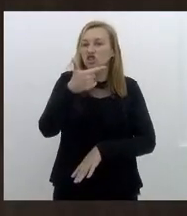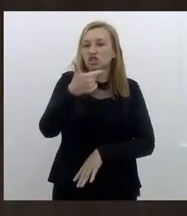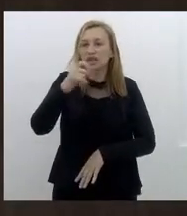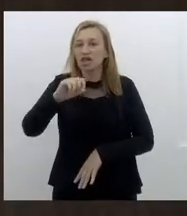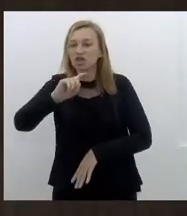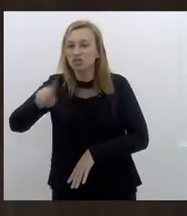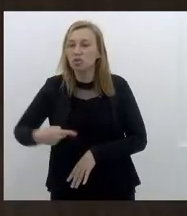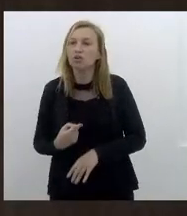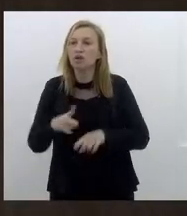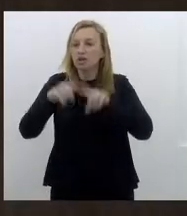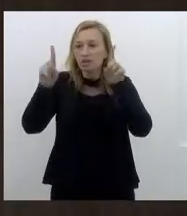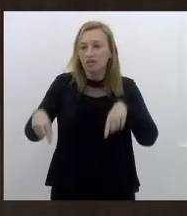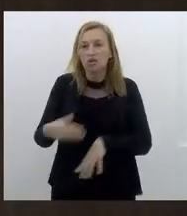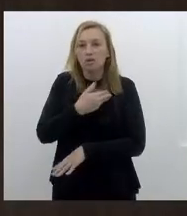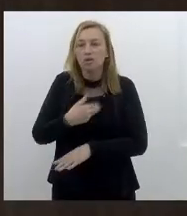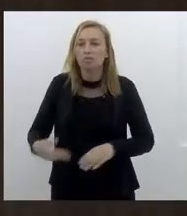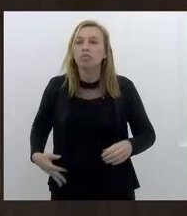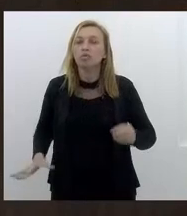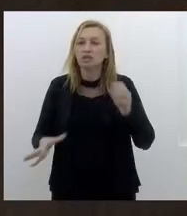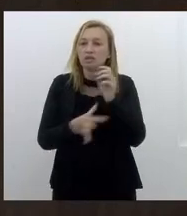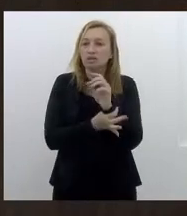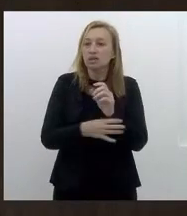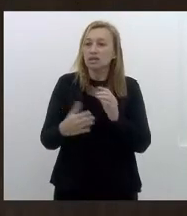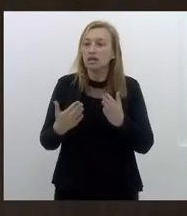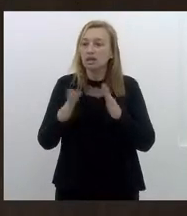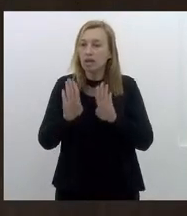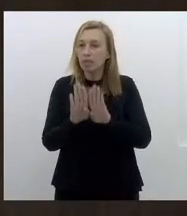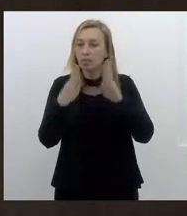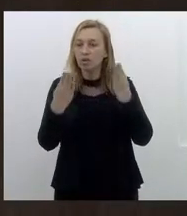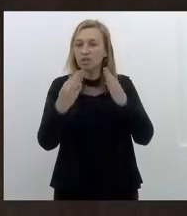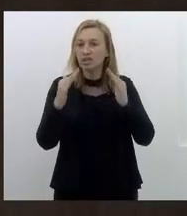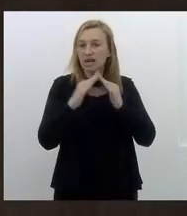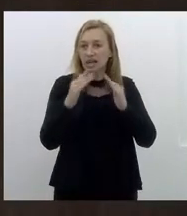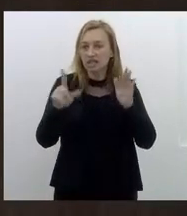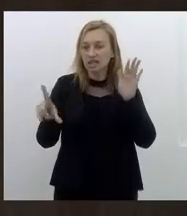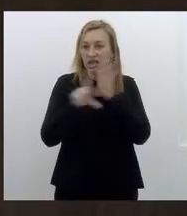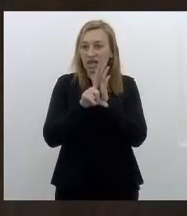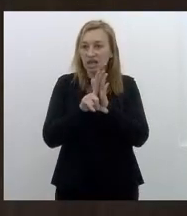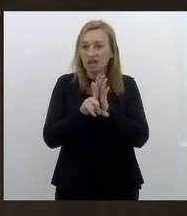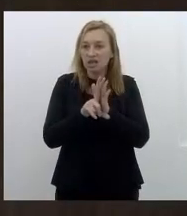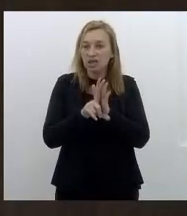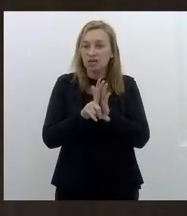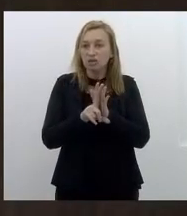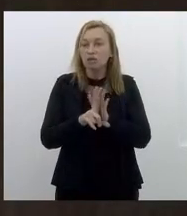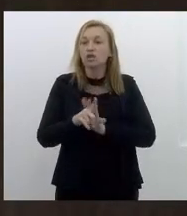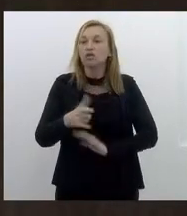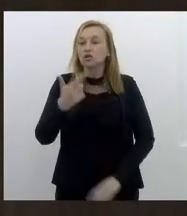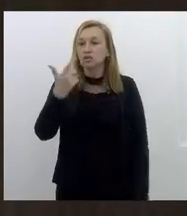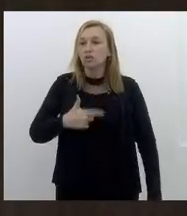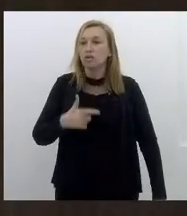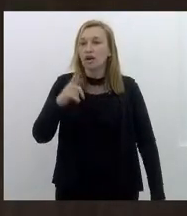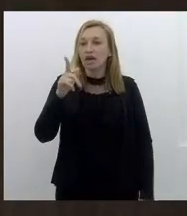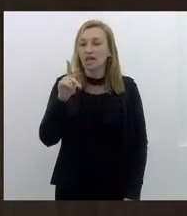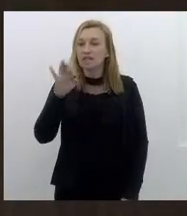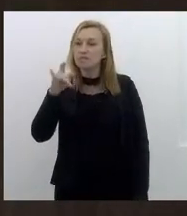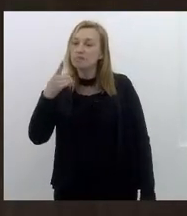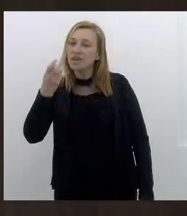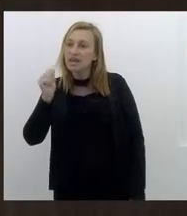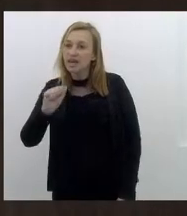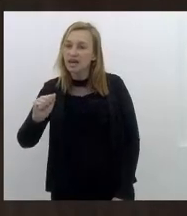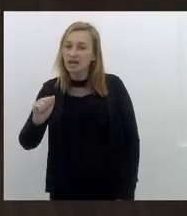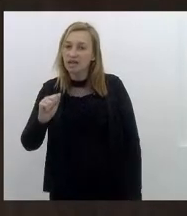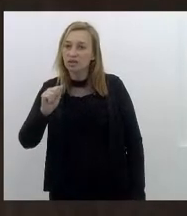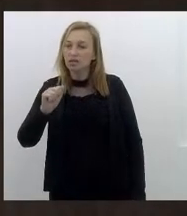10 mil servidores da Segurança Pública as portas desta casa de lei somos a espinha dorsal da estrutura do governo